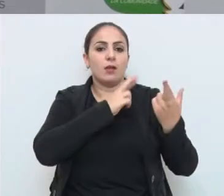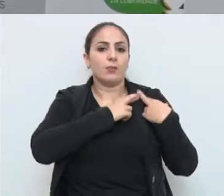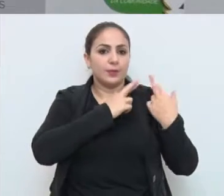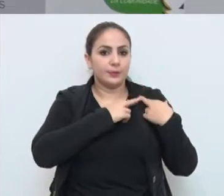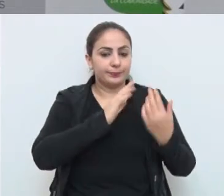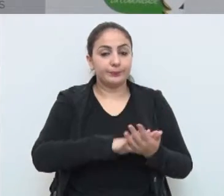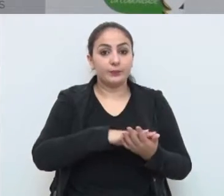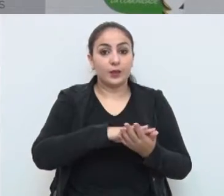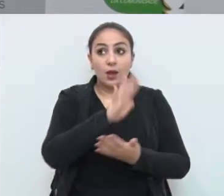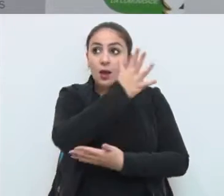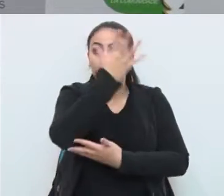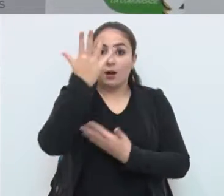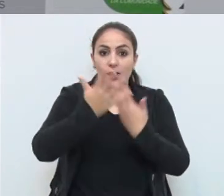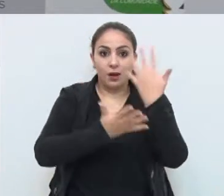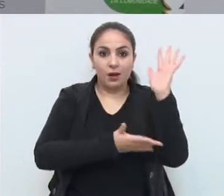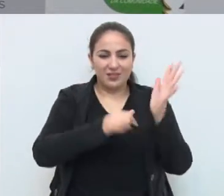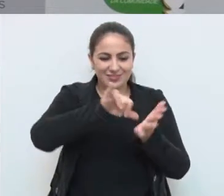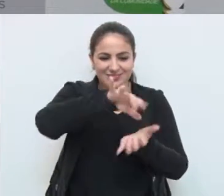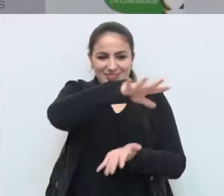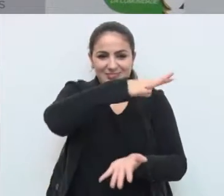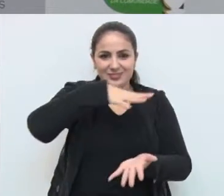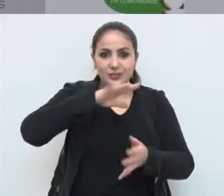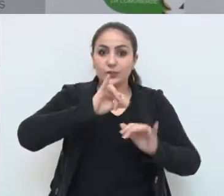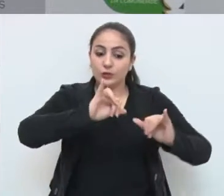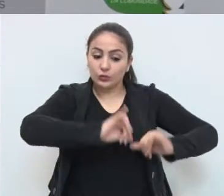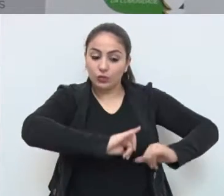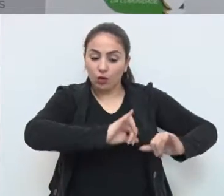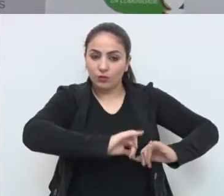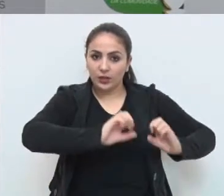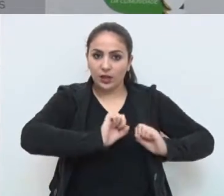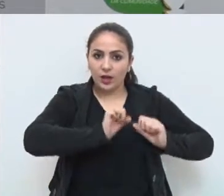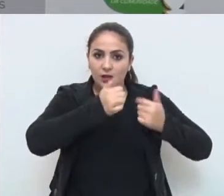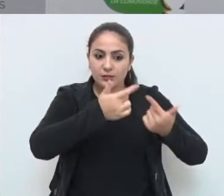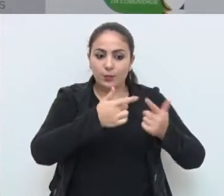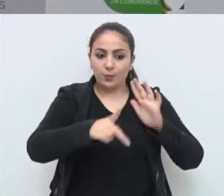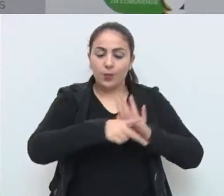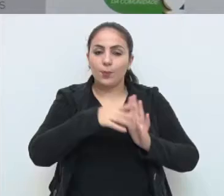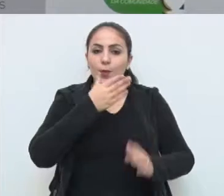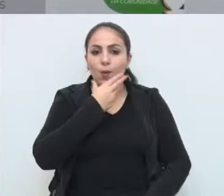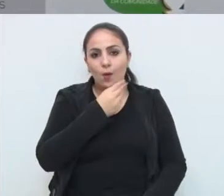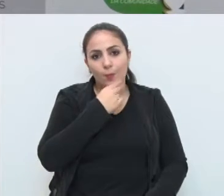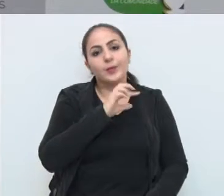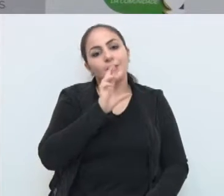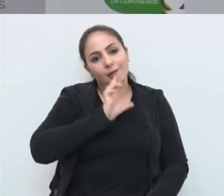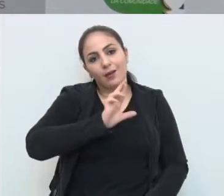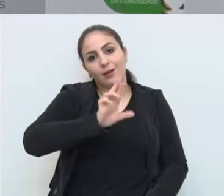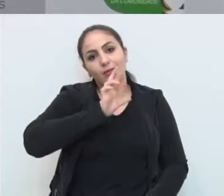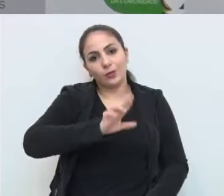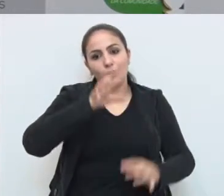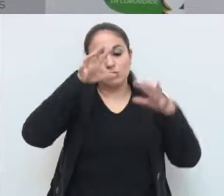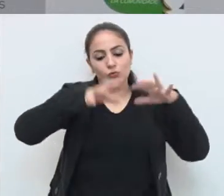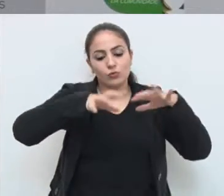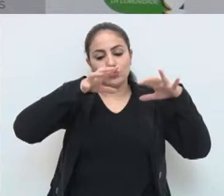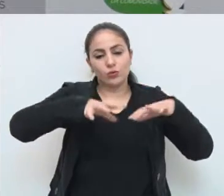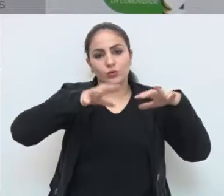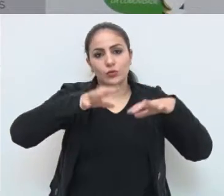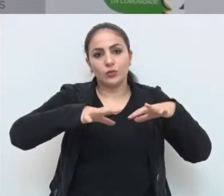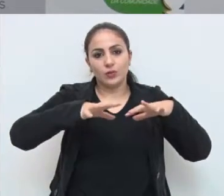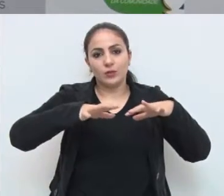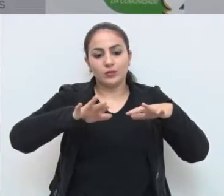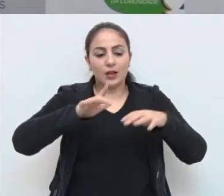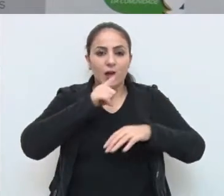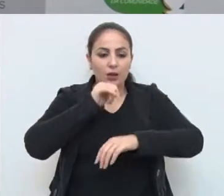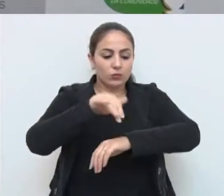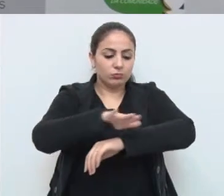responsabilidade. O meio ambiente vem sofrendo com a ação do homem e ele está dando a resposta aí com esses alagamentos. Então nós temos que